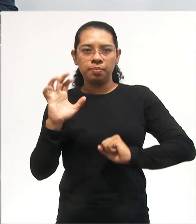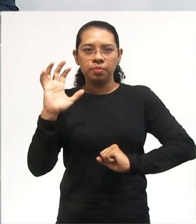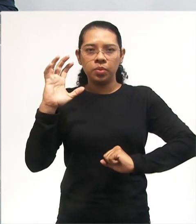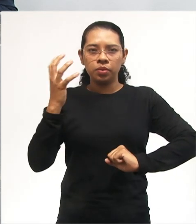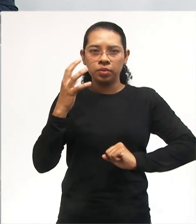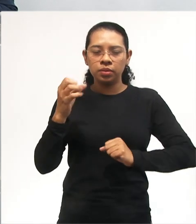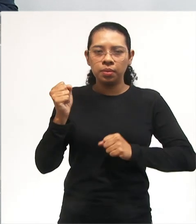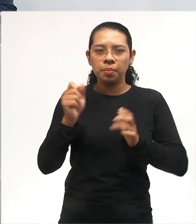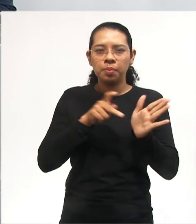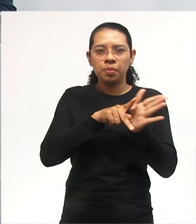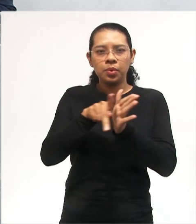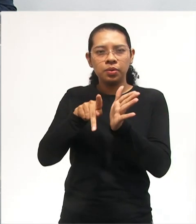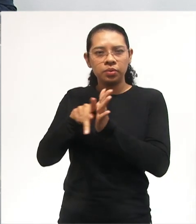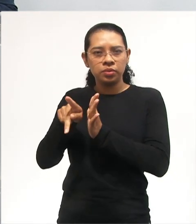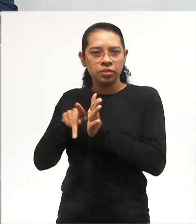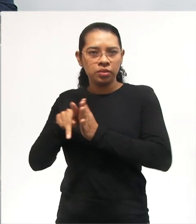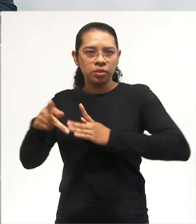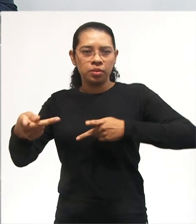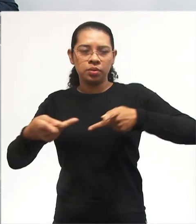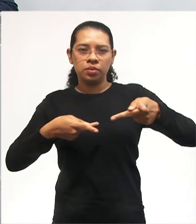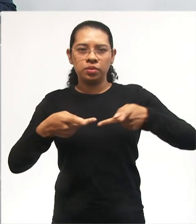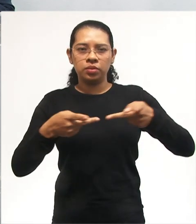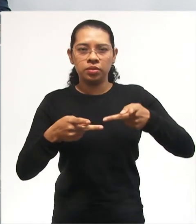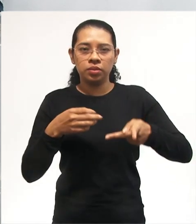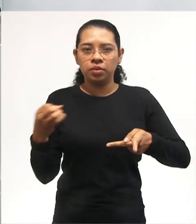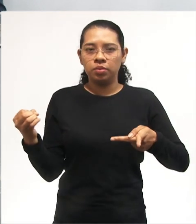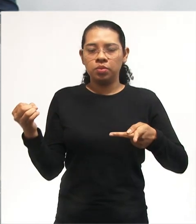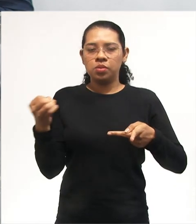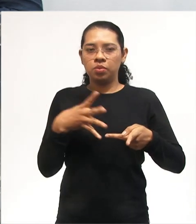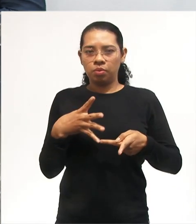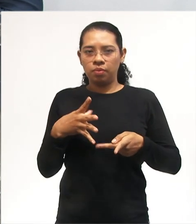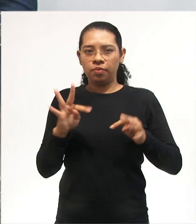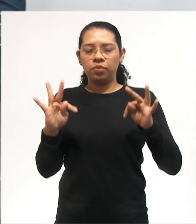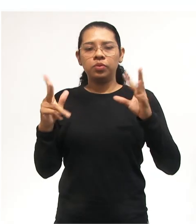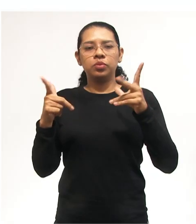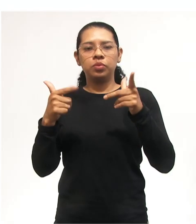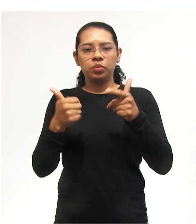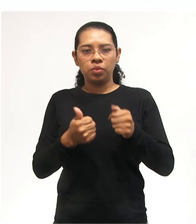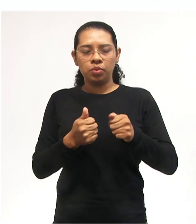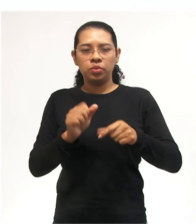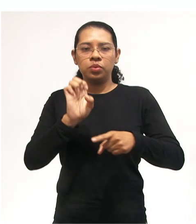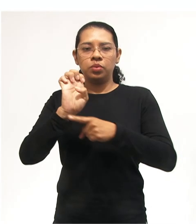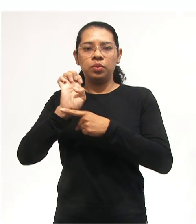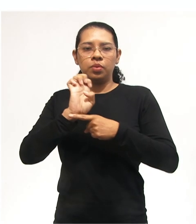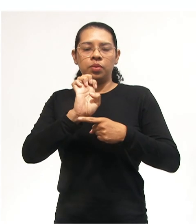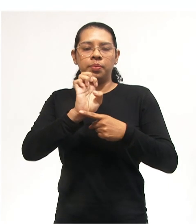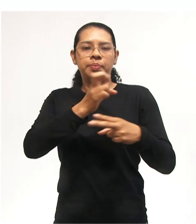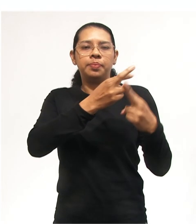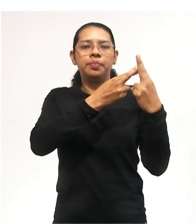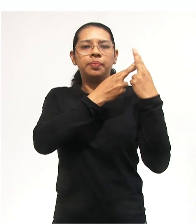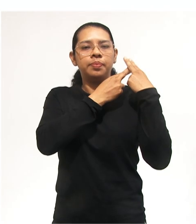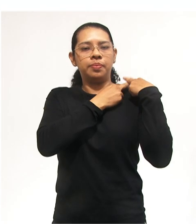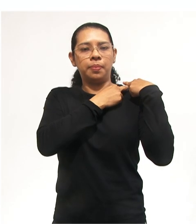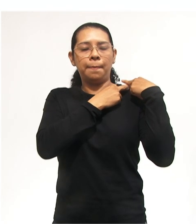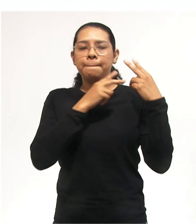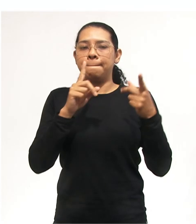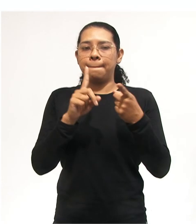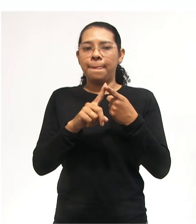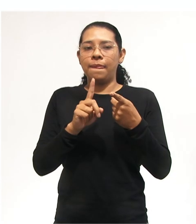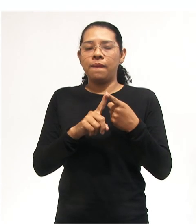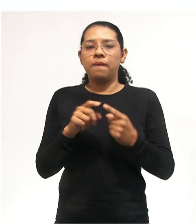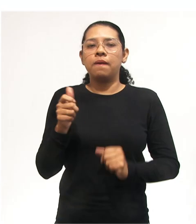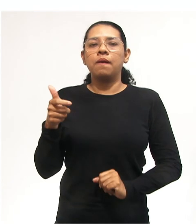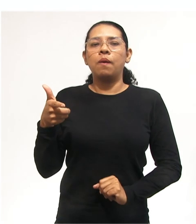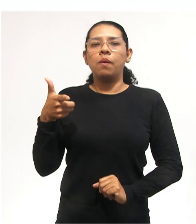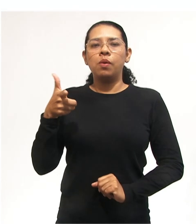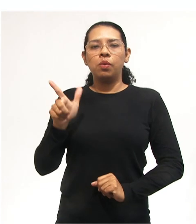é uma outra ação muito importante relacionada com a ação do governo, tá, do Estado. O outro ponto trata justamente